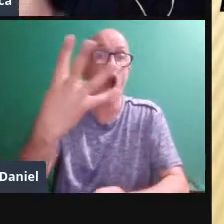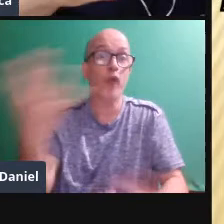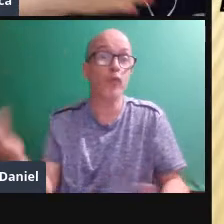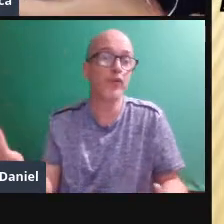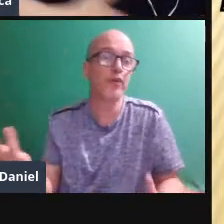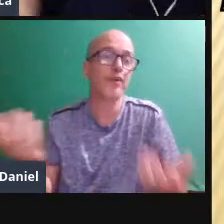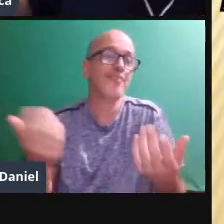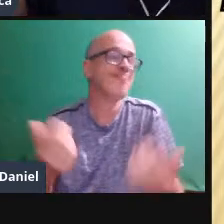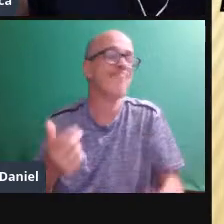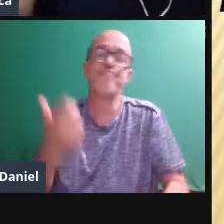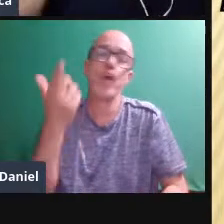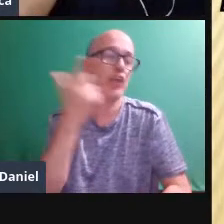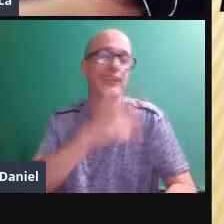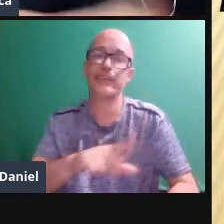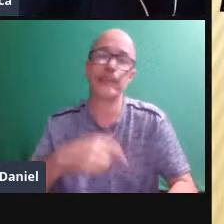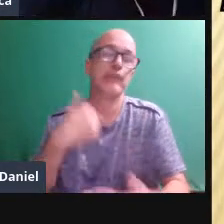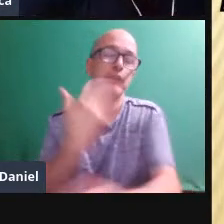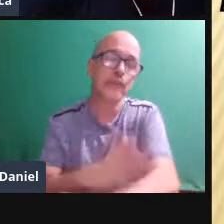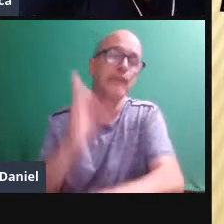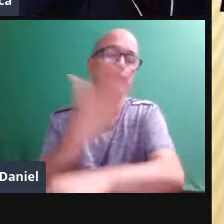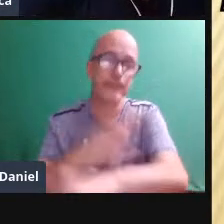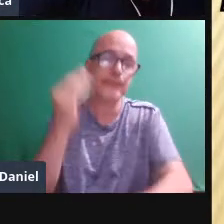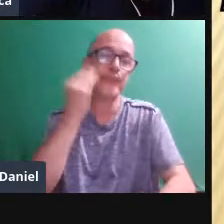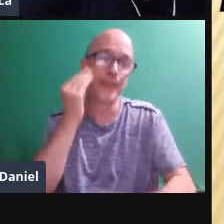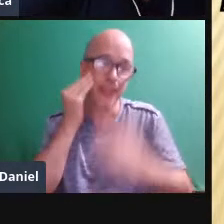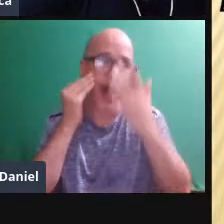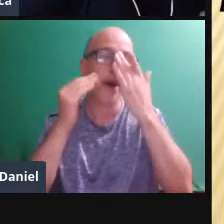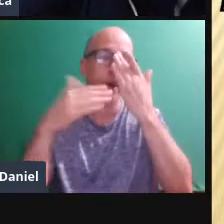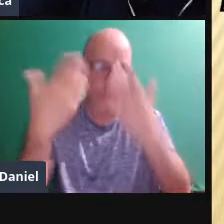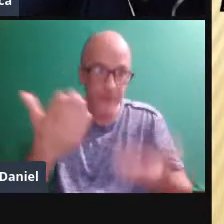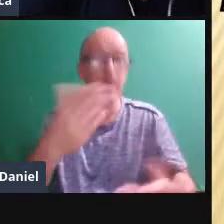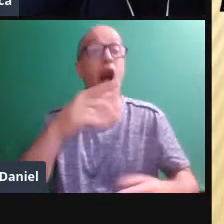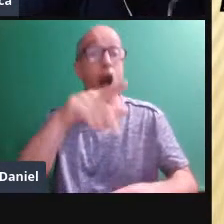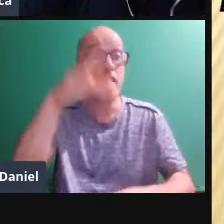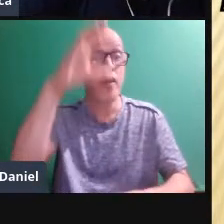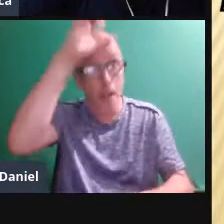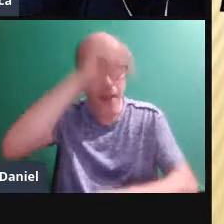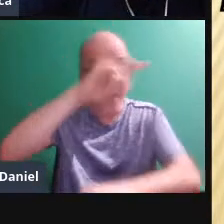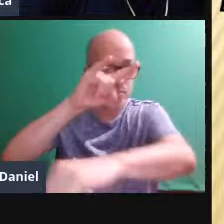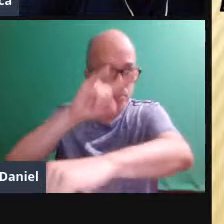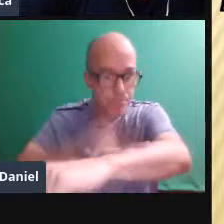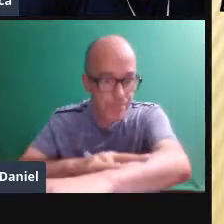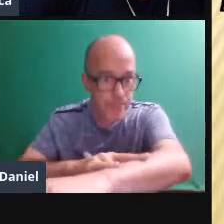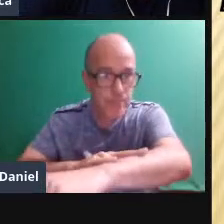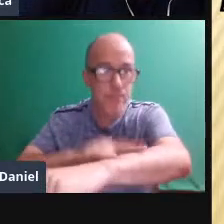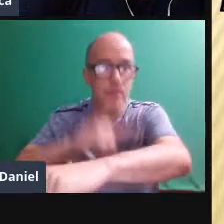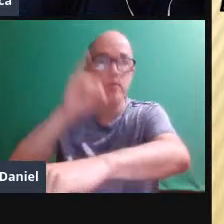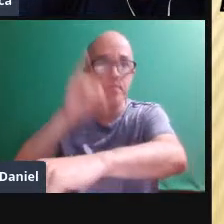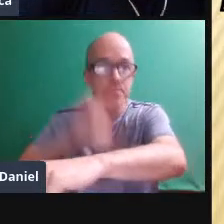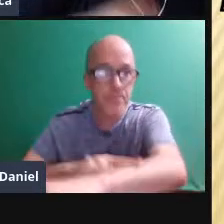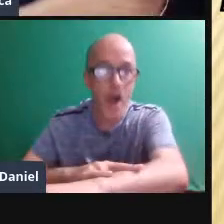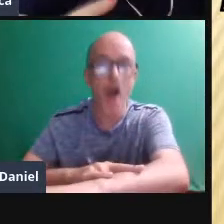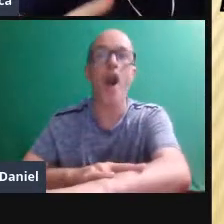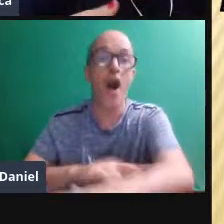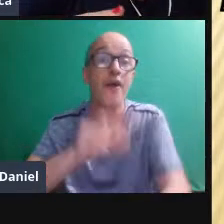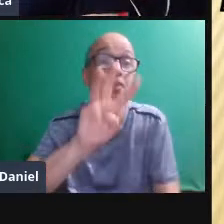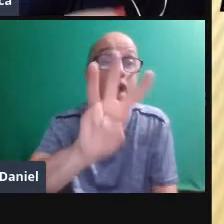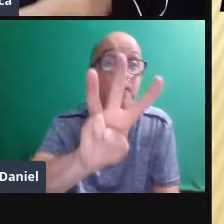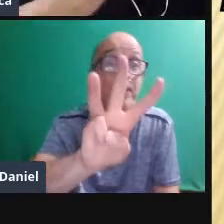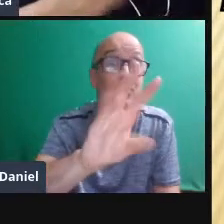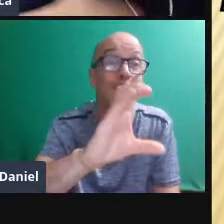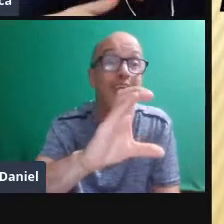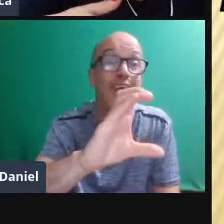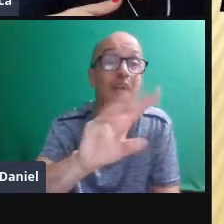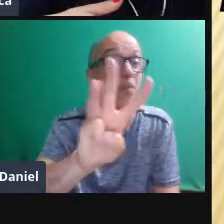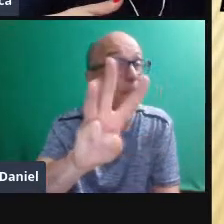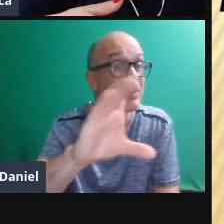falar a língua argentina de sinais. Preciso prática para isso. Então, eu aprendi naquele